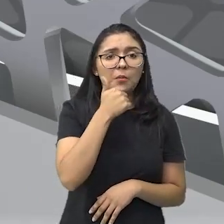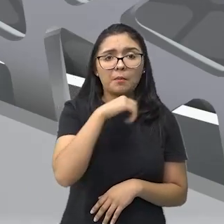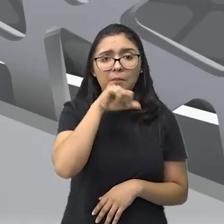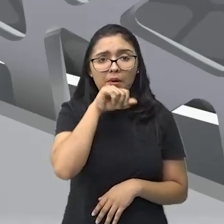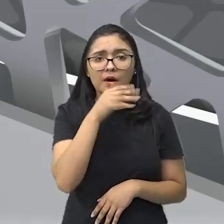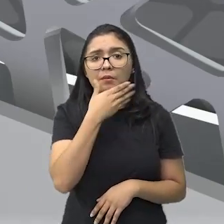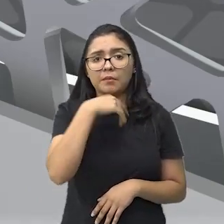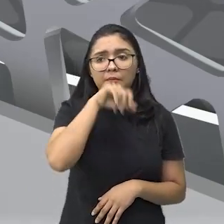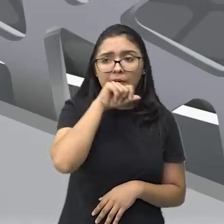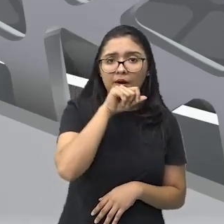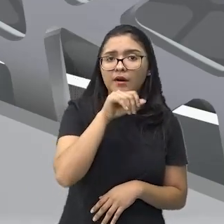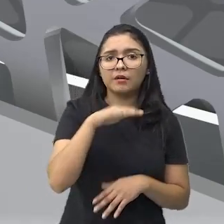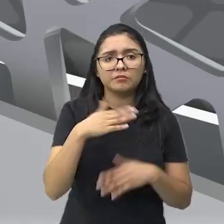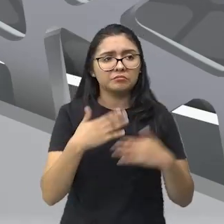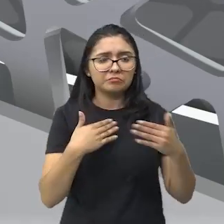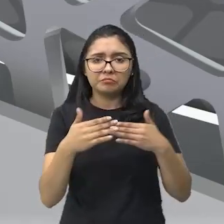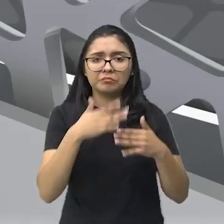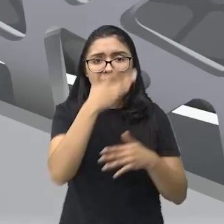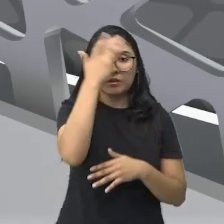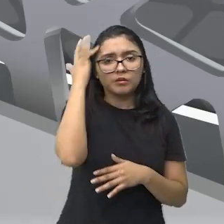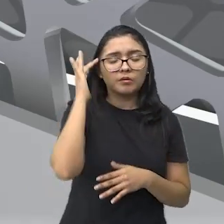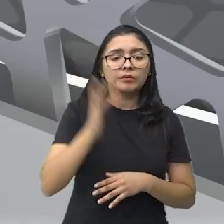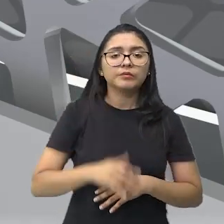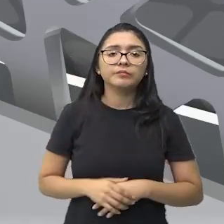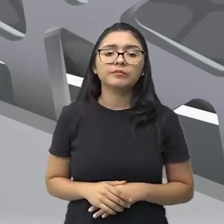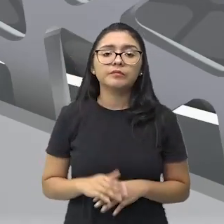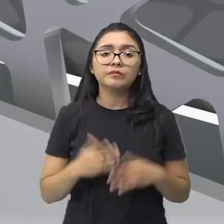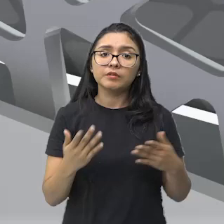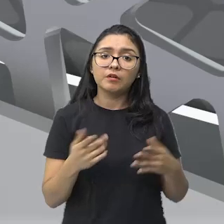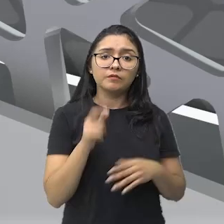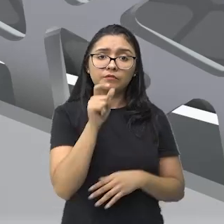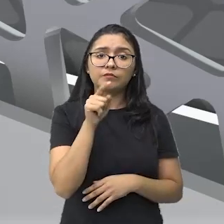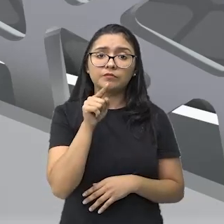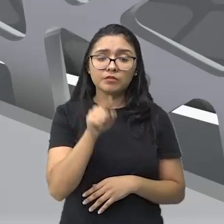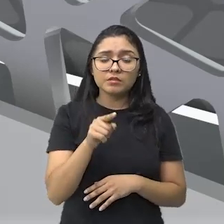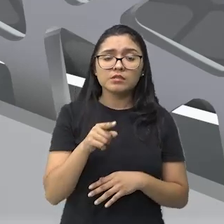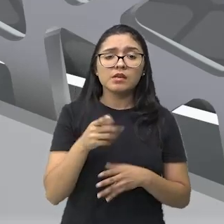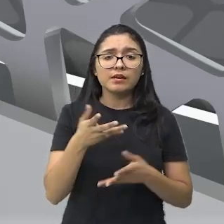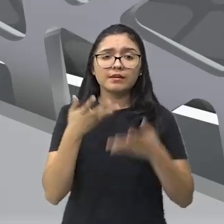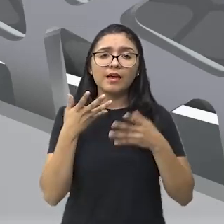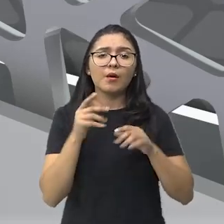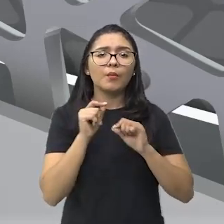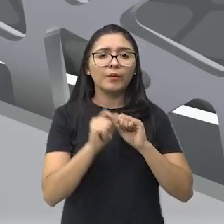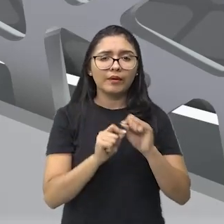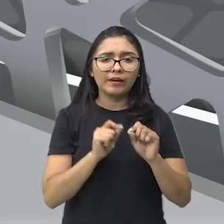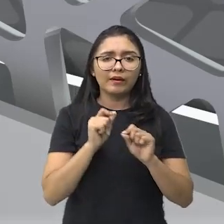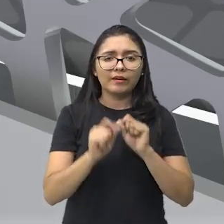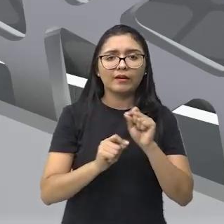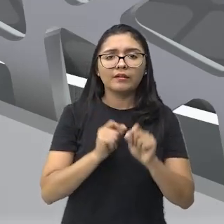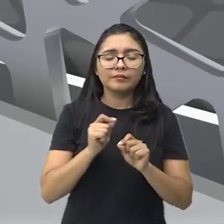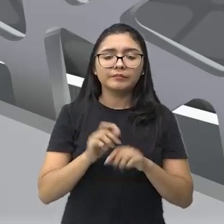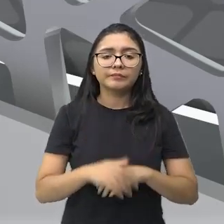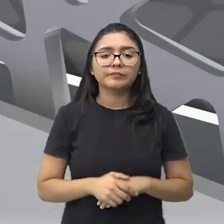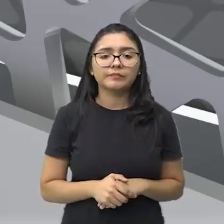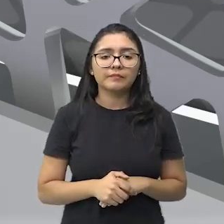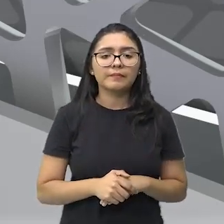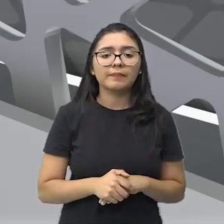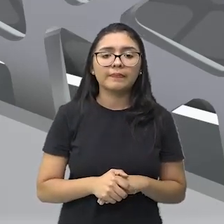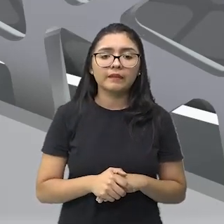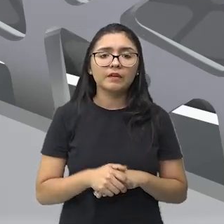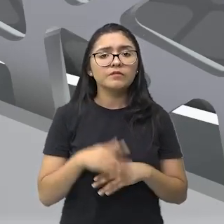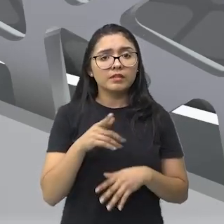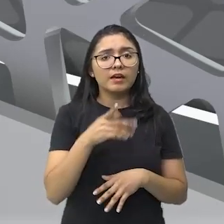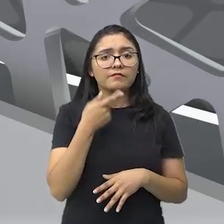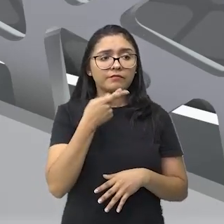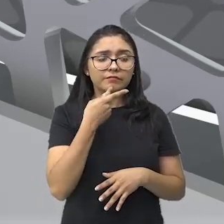para a tia, para a avó, para quem quer que seja, você quer convencer aquela pessoa que você